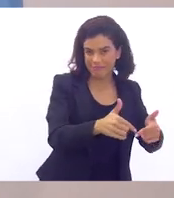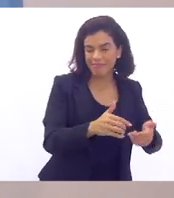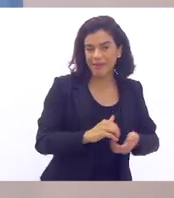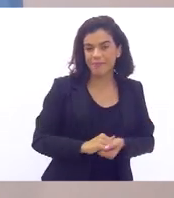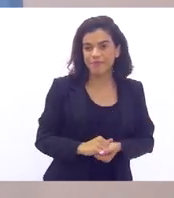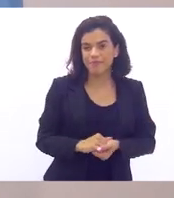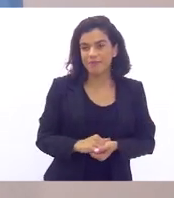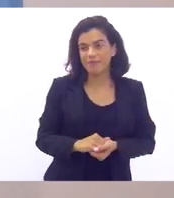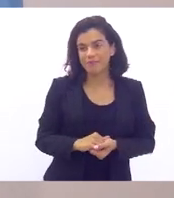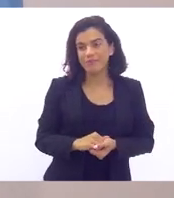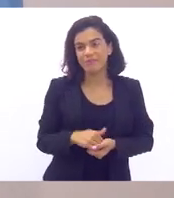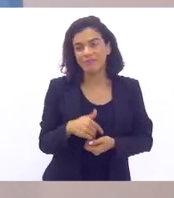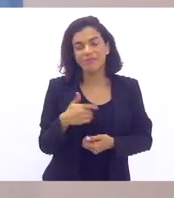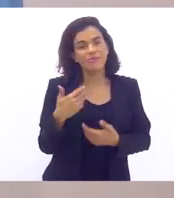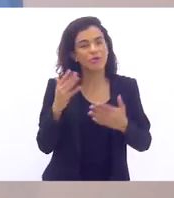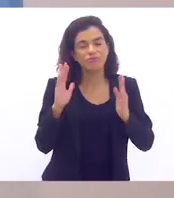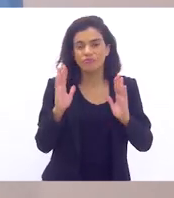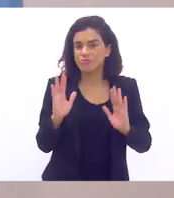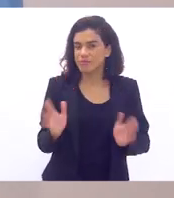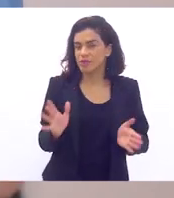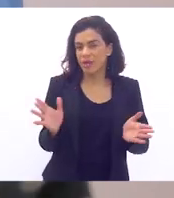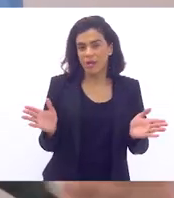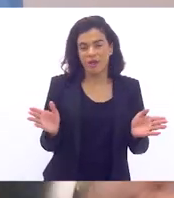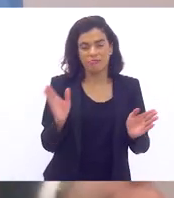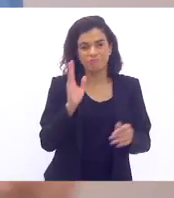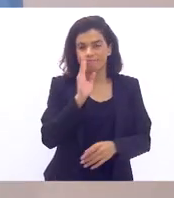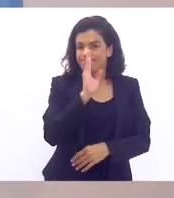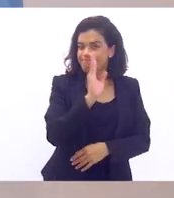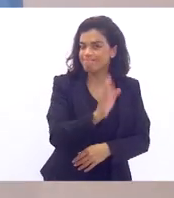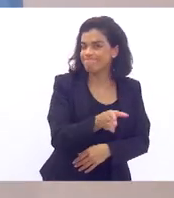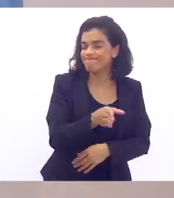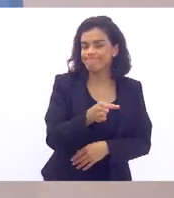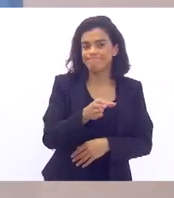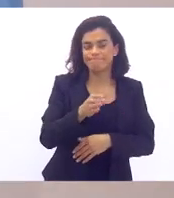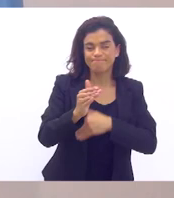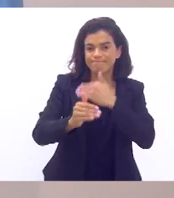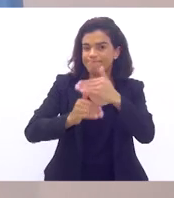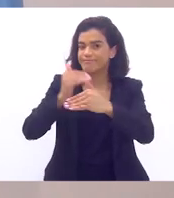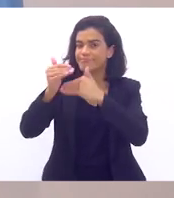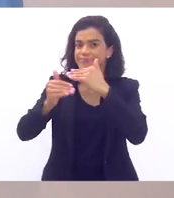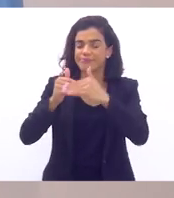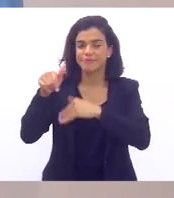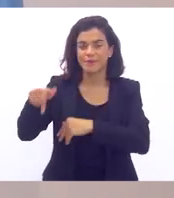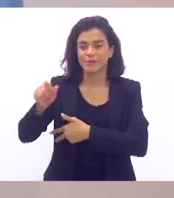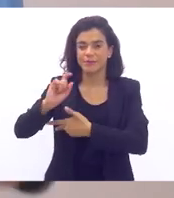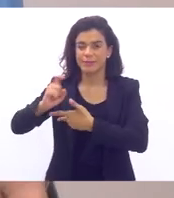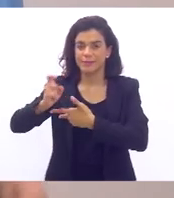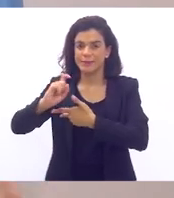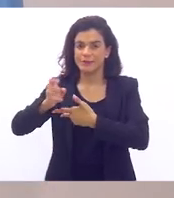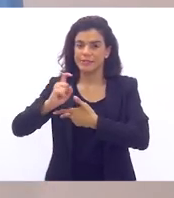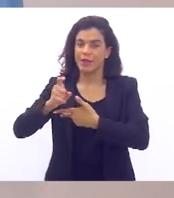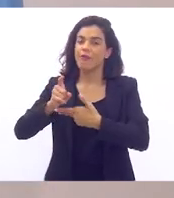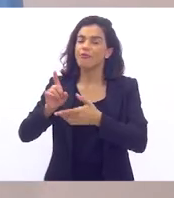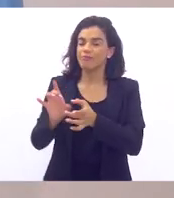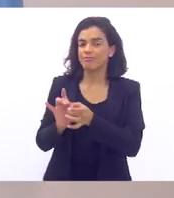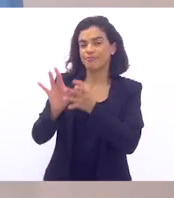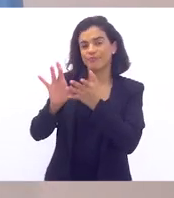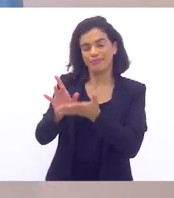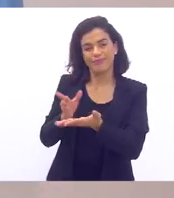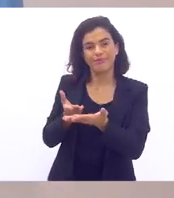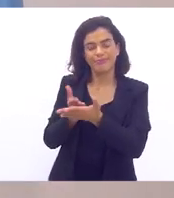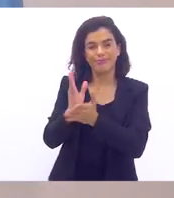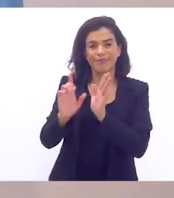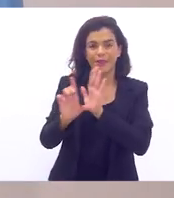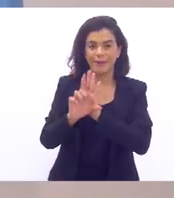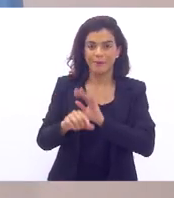atitude então isso já é um passo à frente para que o poder executivo possa efetivar o que está